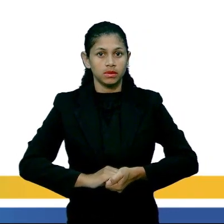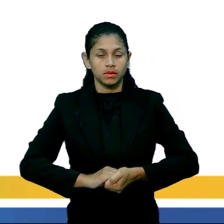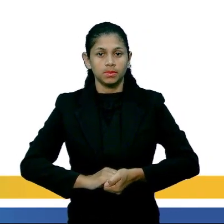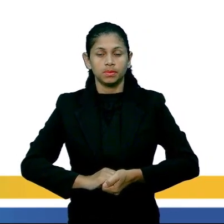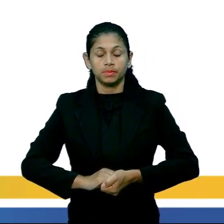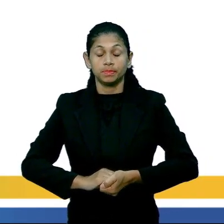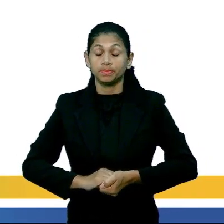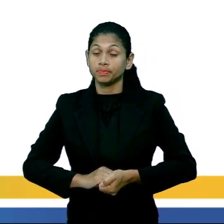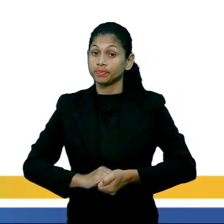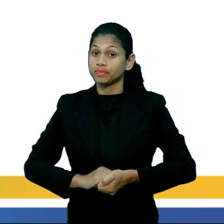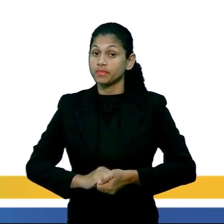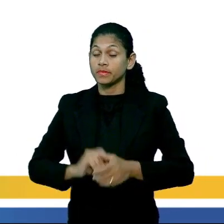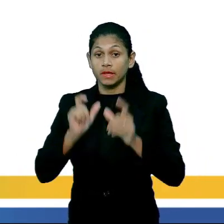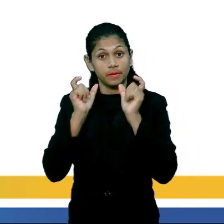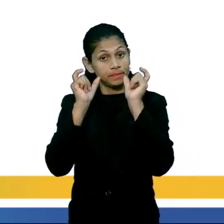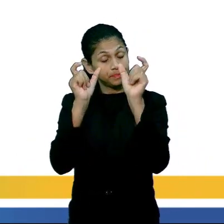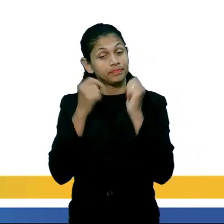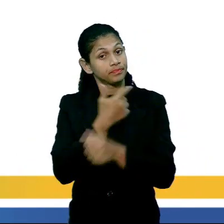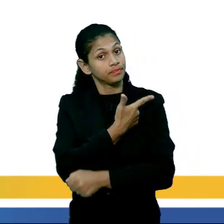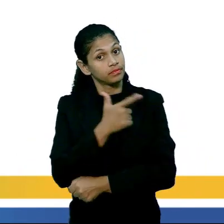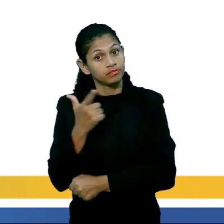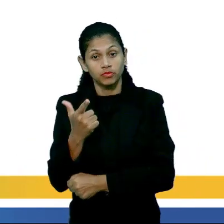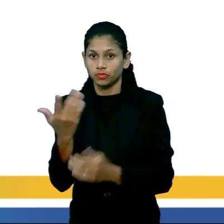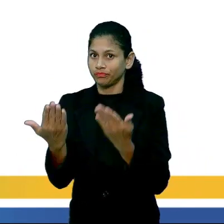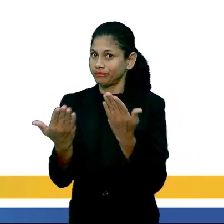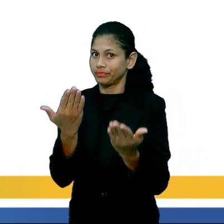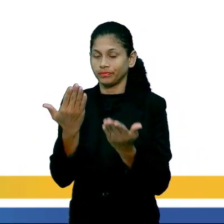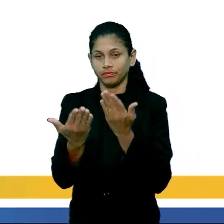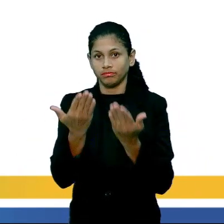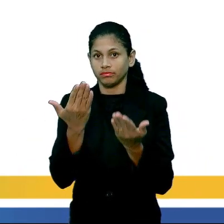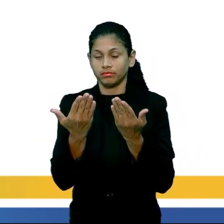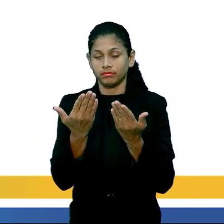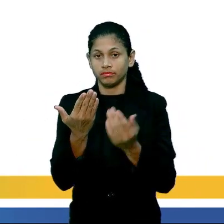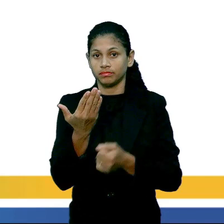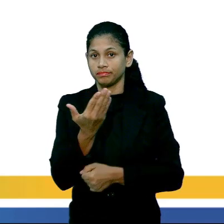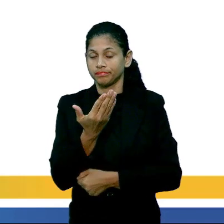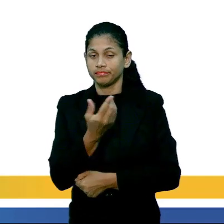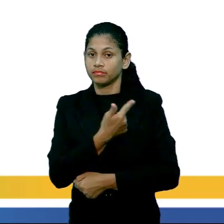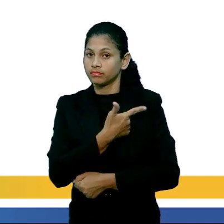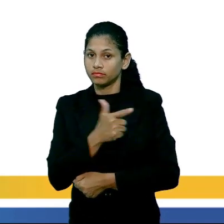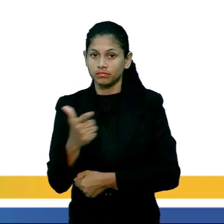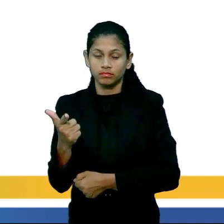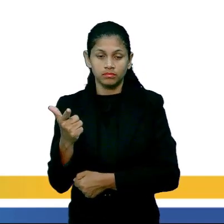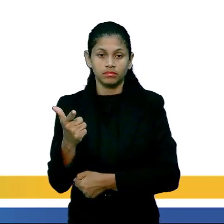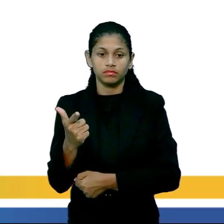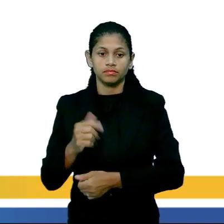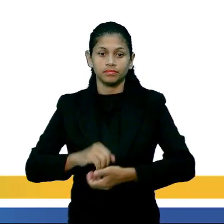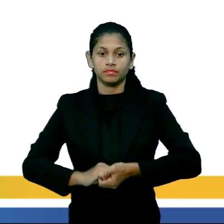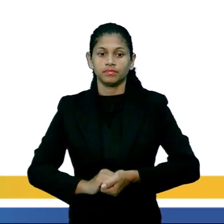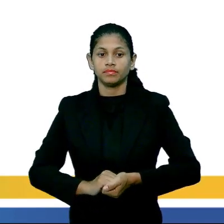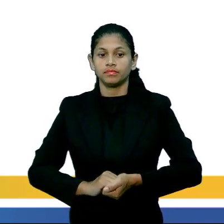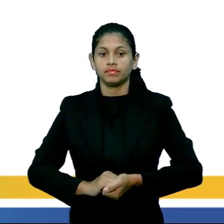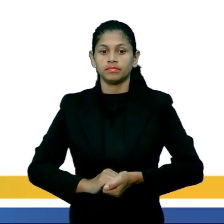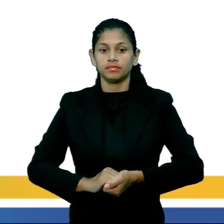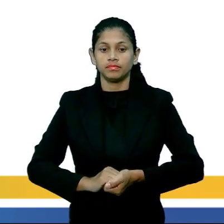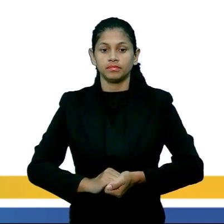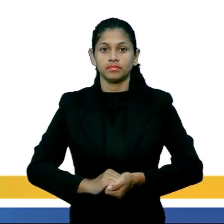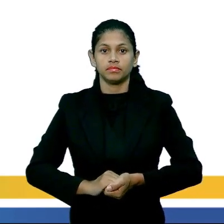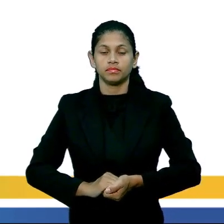Como vocês observaram, não há comparações, então não existe aí essa questão da comparação